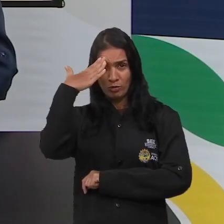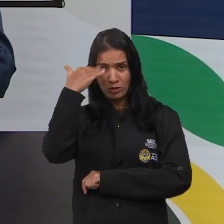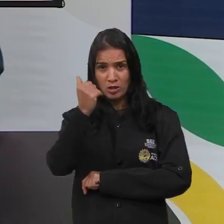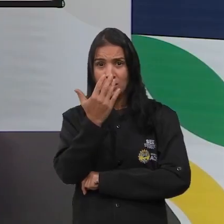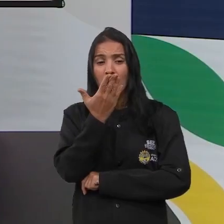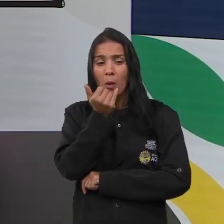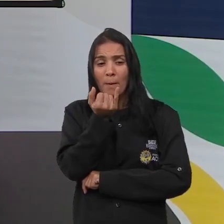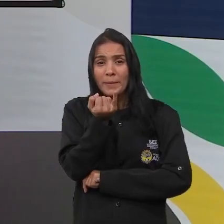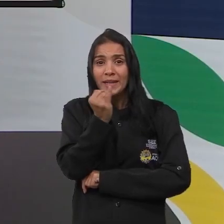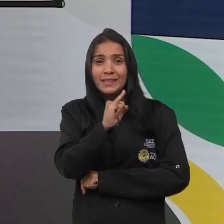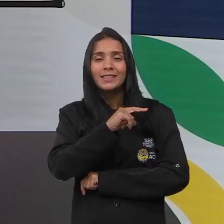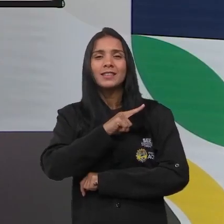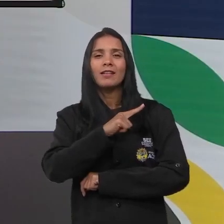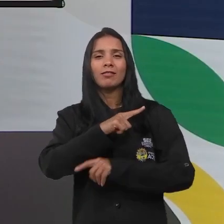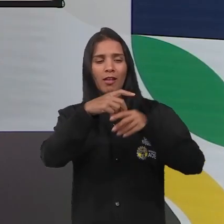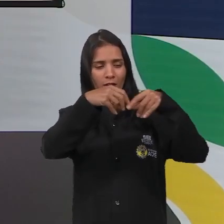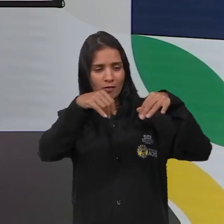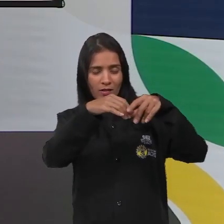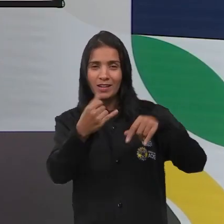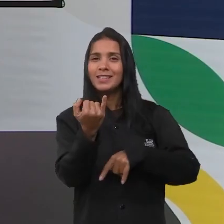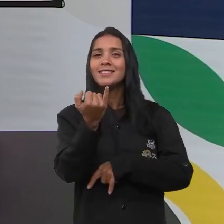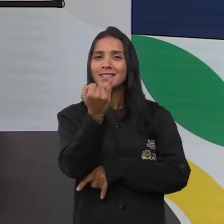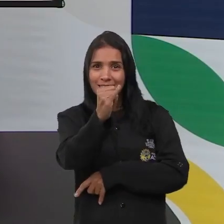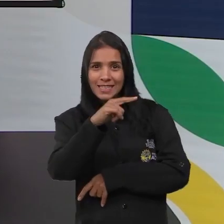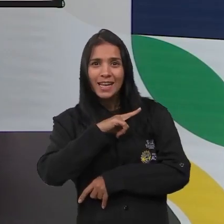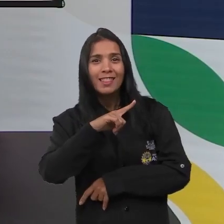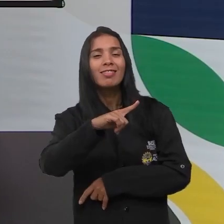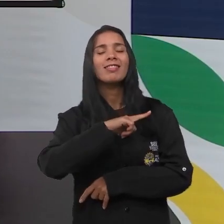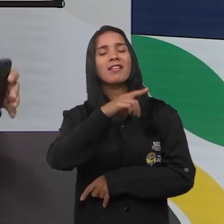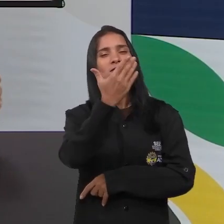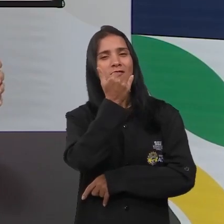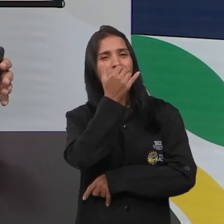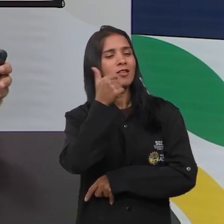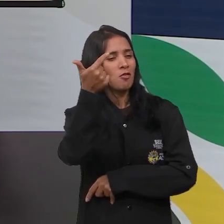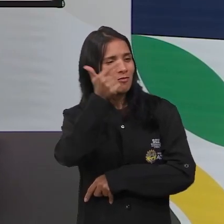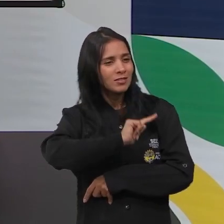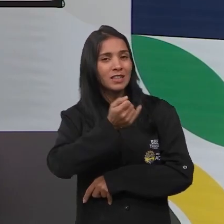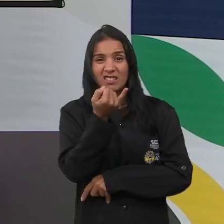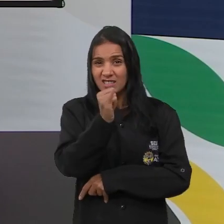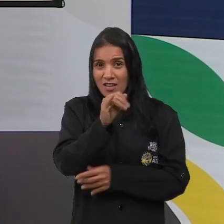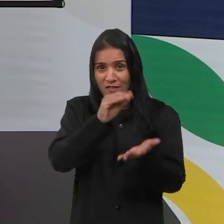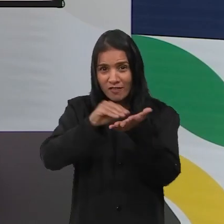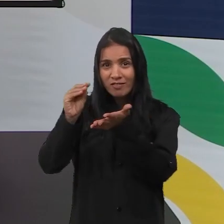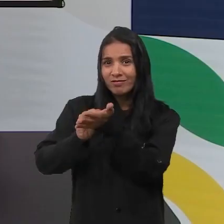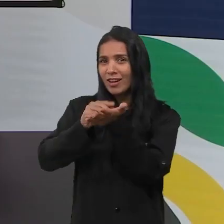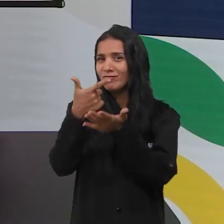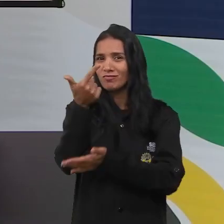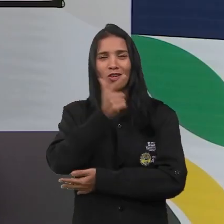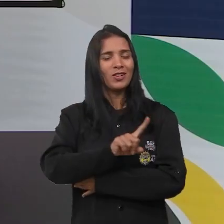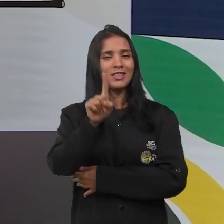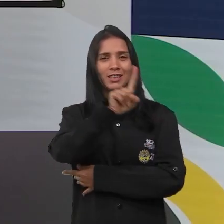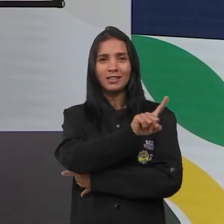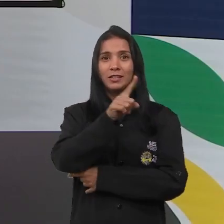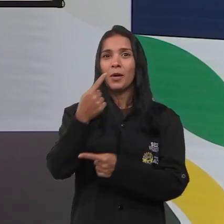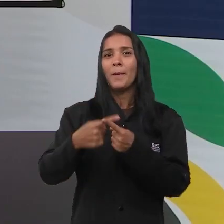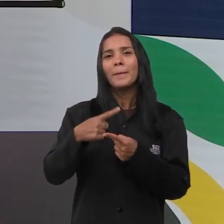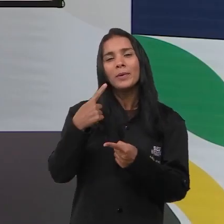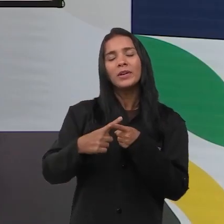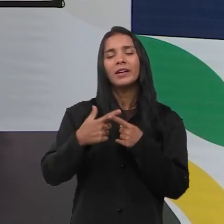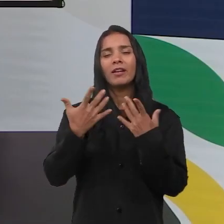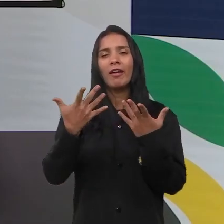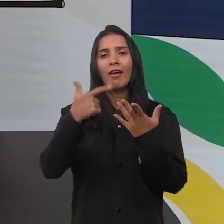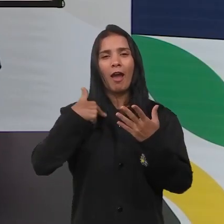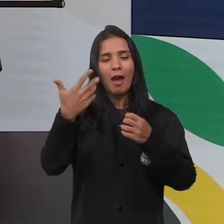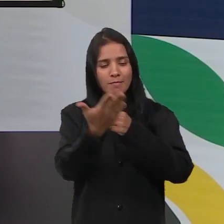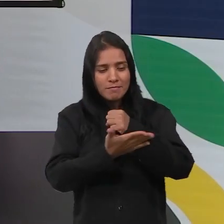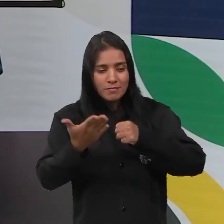farofa, só sei comer se tiver uma farinha. Se não tiver farinha, não consigo. Não é a minha alimentação. Por quê? Porque a